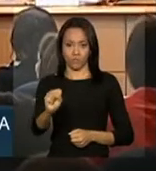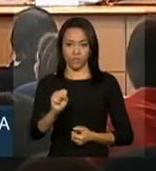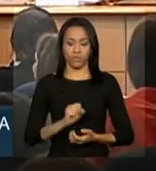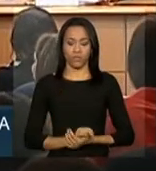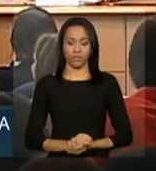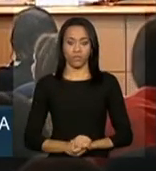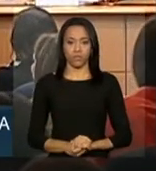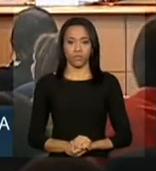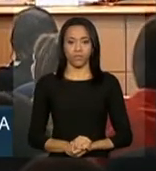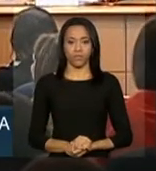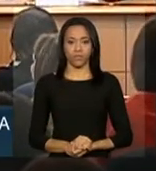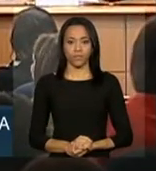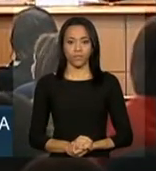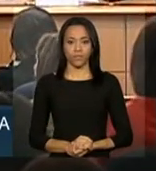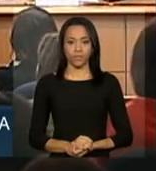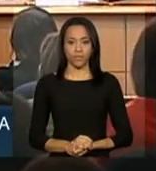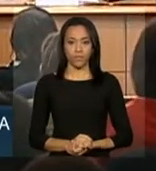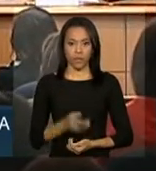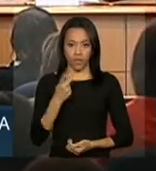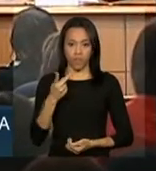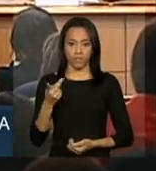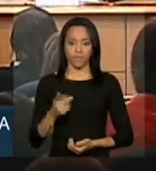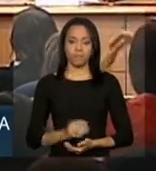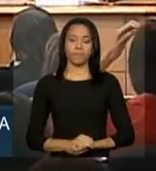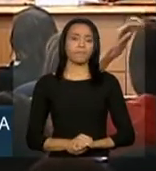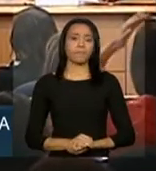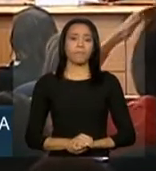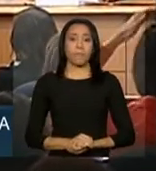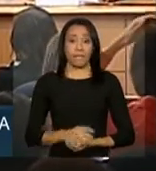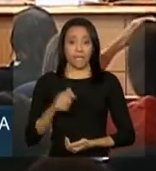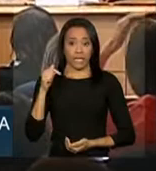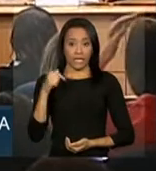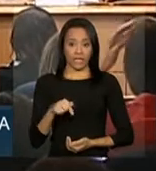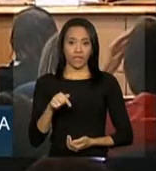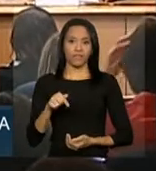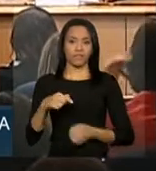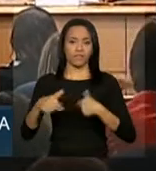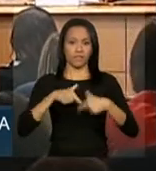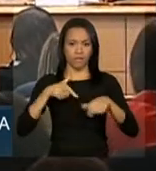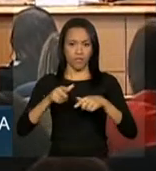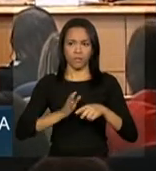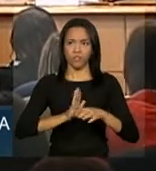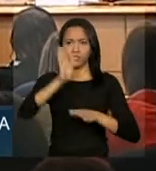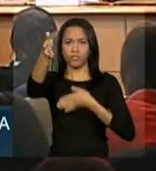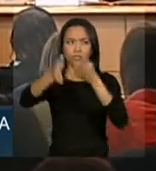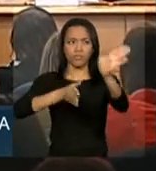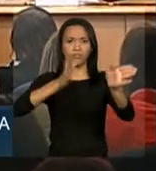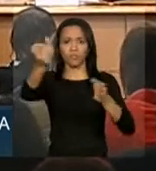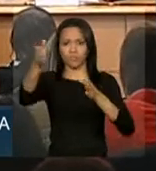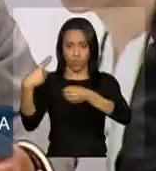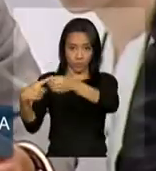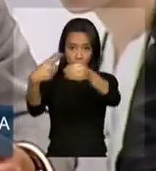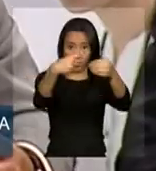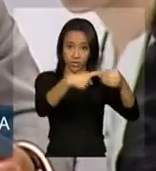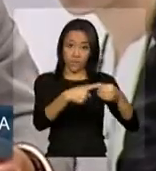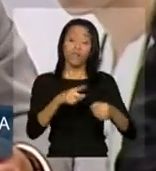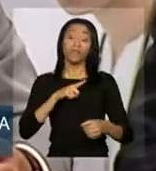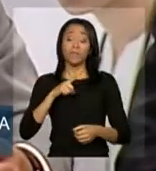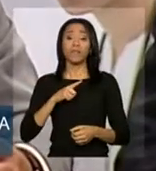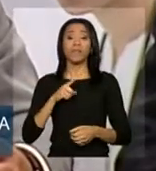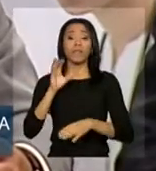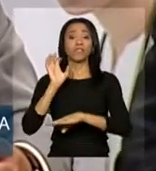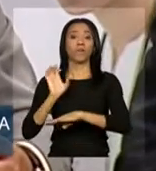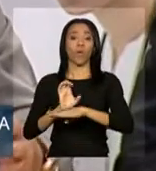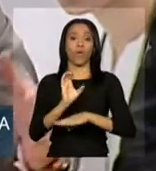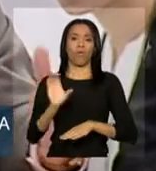unasus Dr mazar é não que esse trabalho de de ausculta dos Municípios ele também tá sendo feito pelas coordenações estaduais